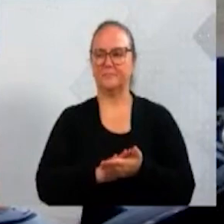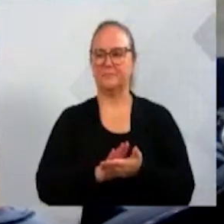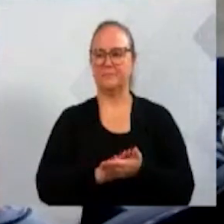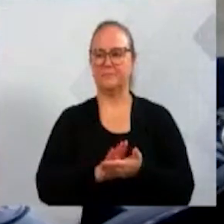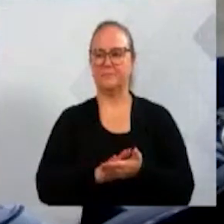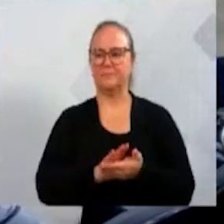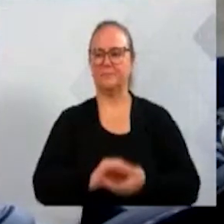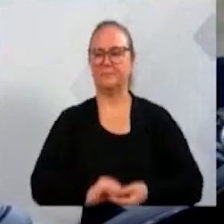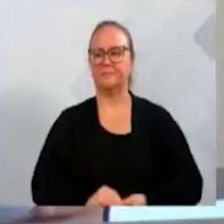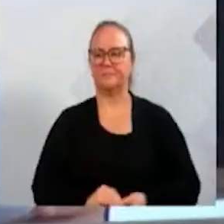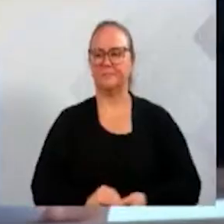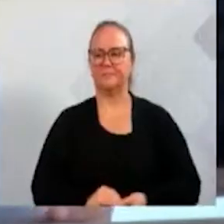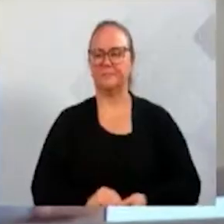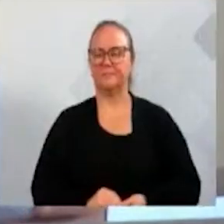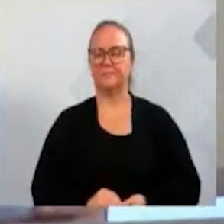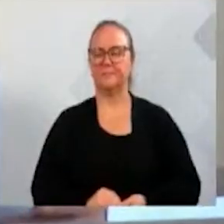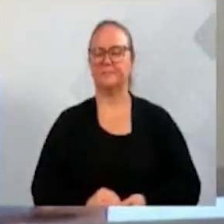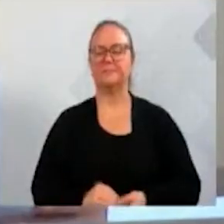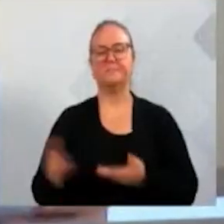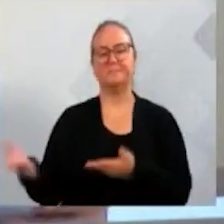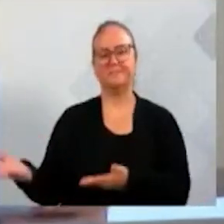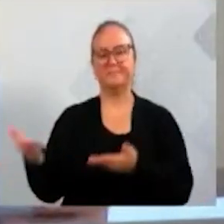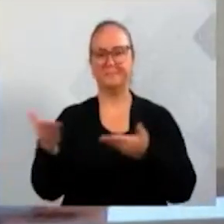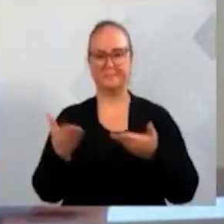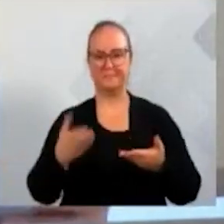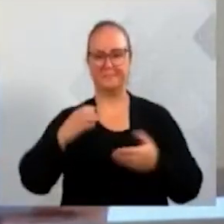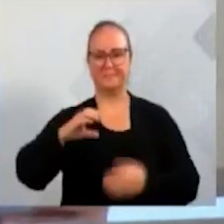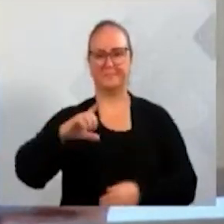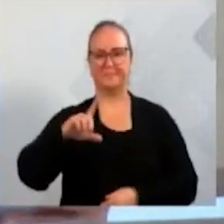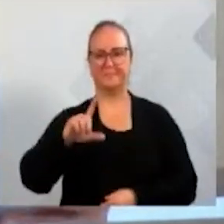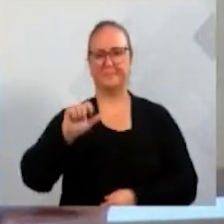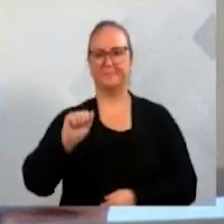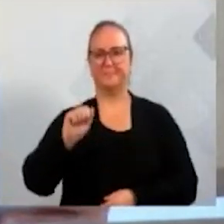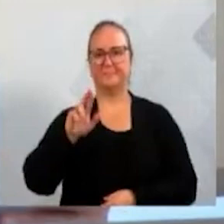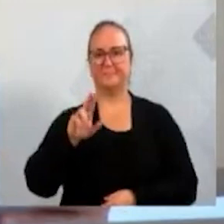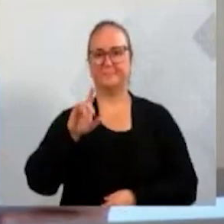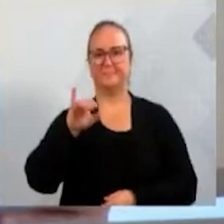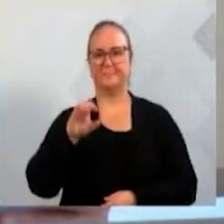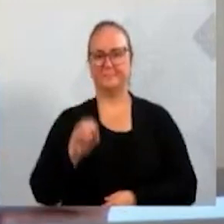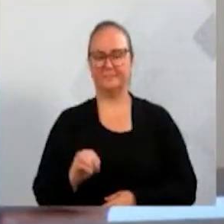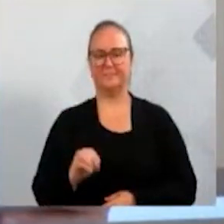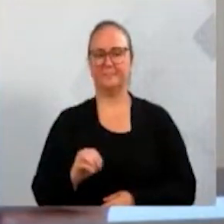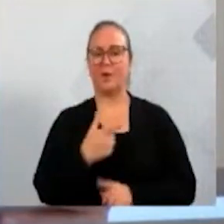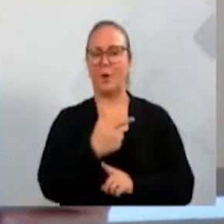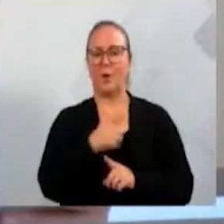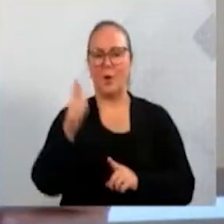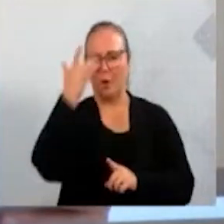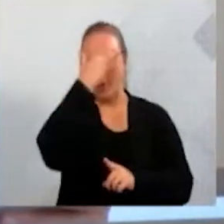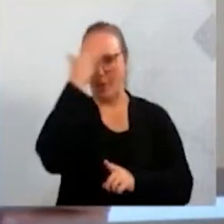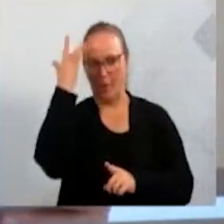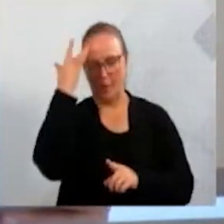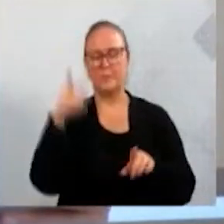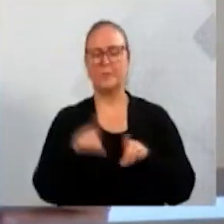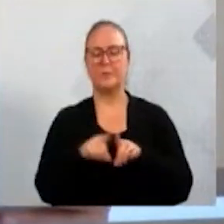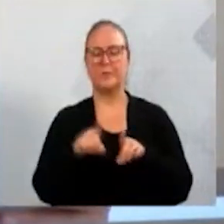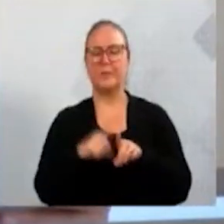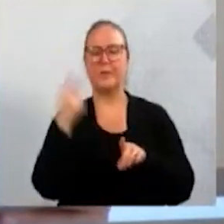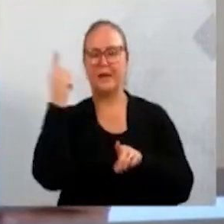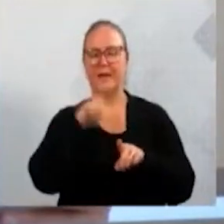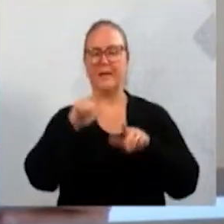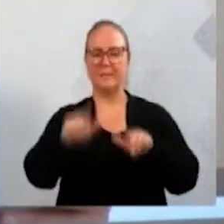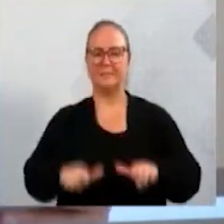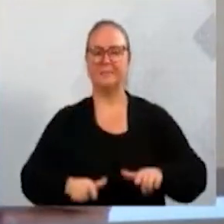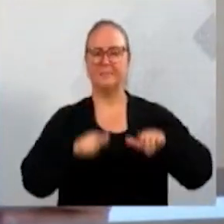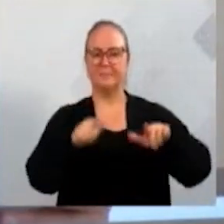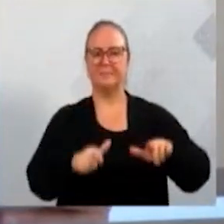convidamos o Senor Cláudio José José schling e demais colaboradores para receber a Moção das mãos do